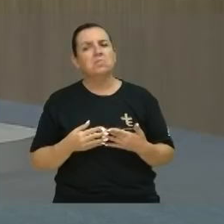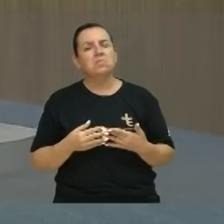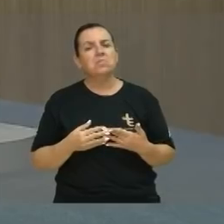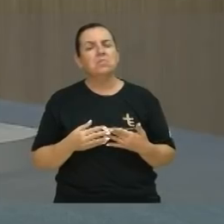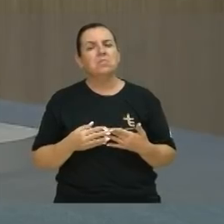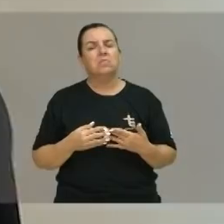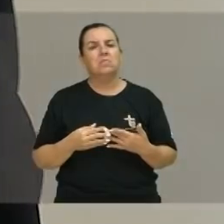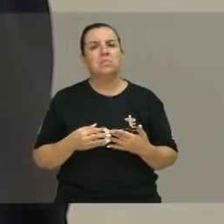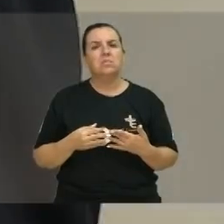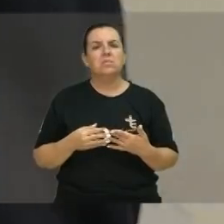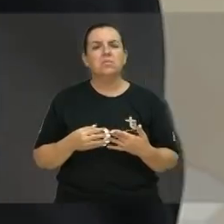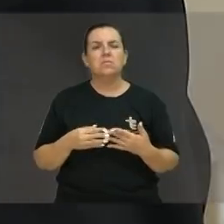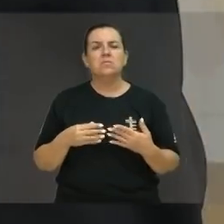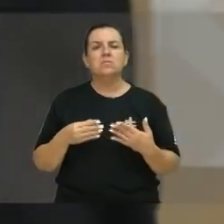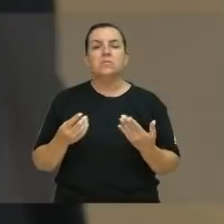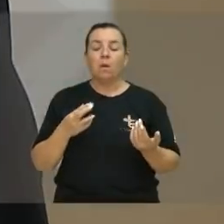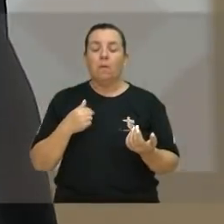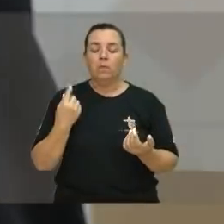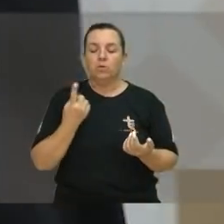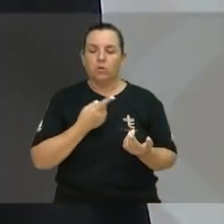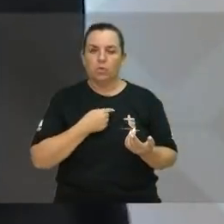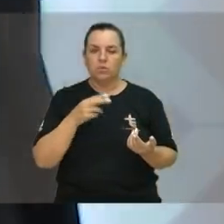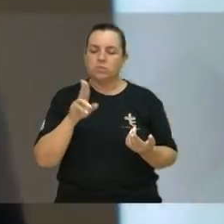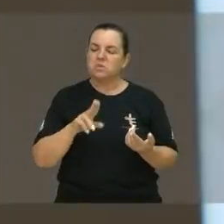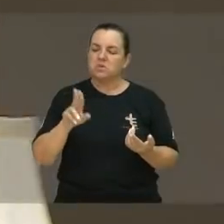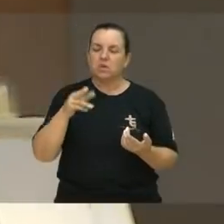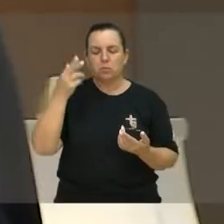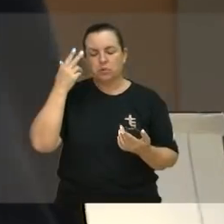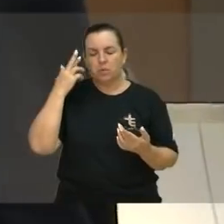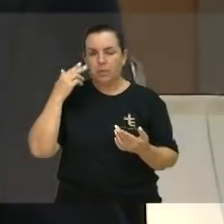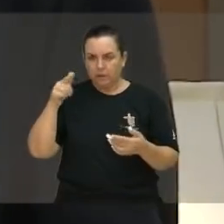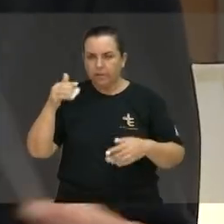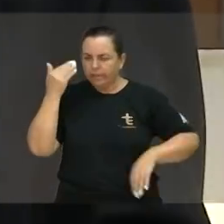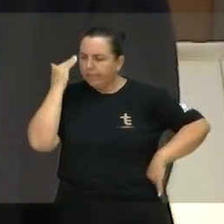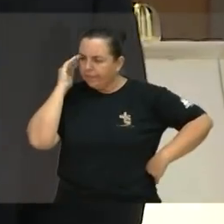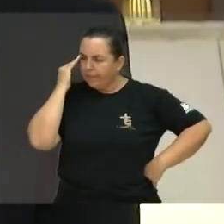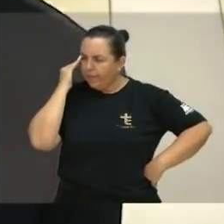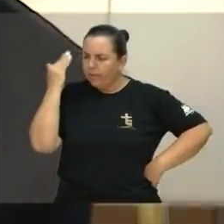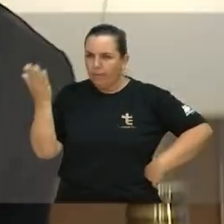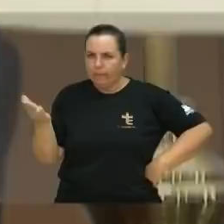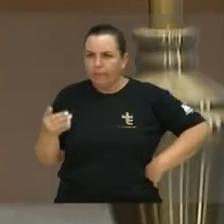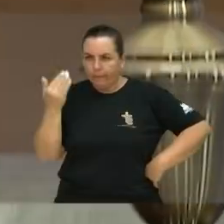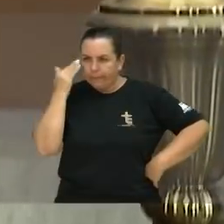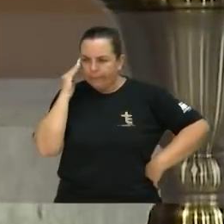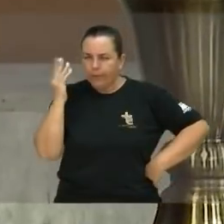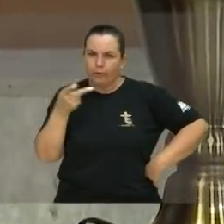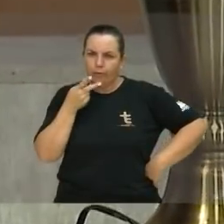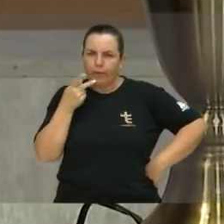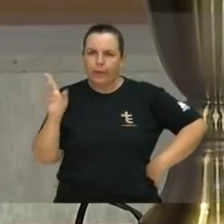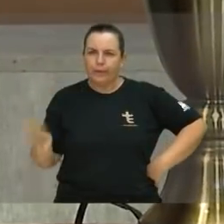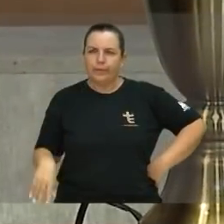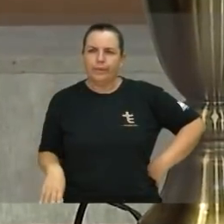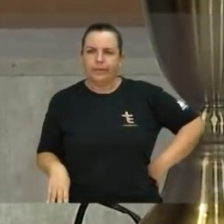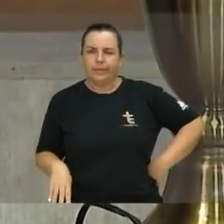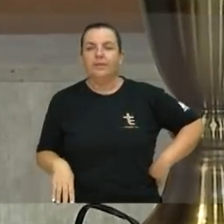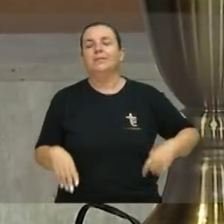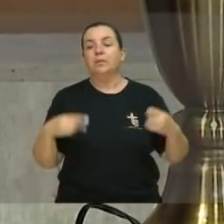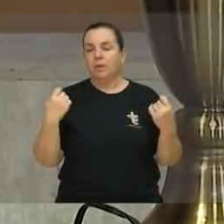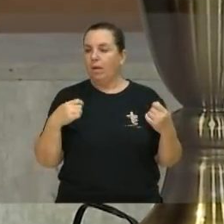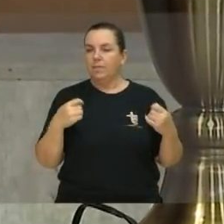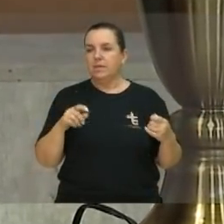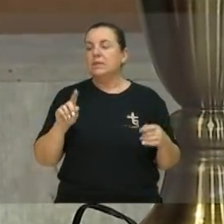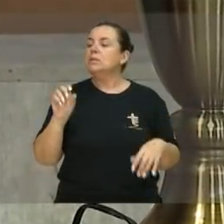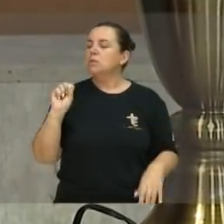uso normal ordinário entendeu falamos assim né que é preciso que